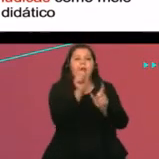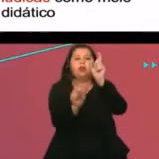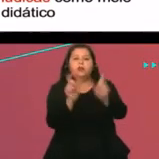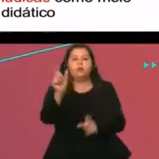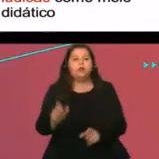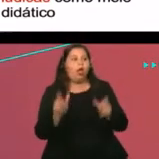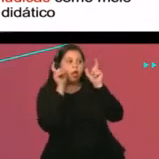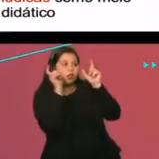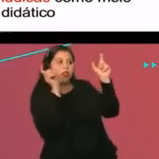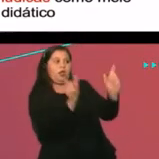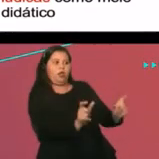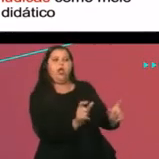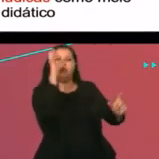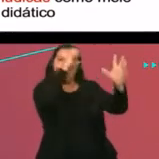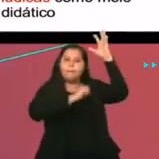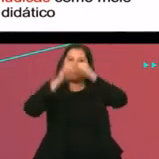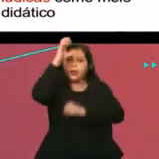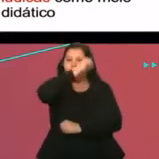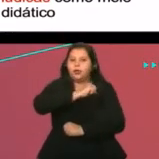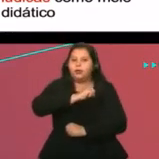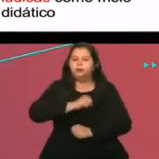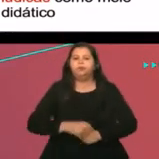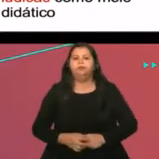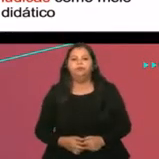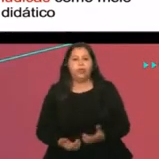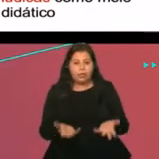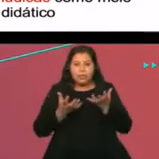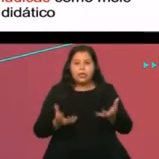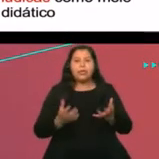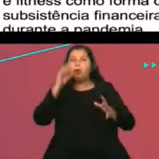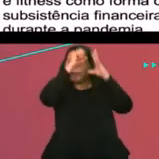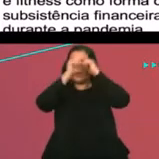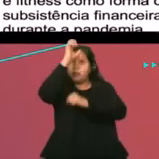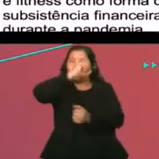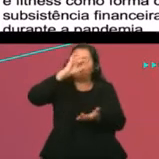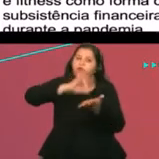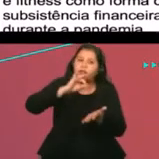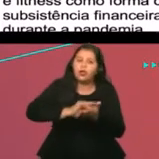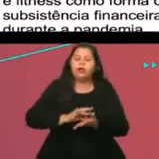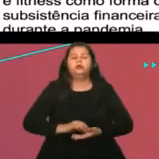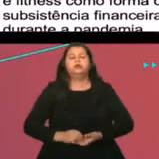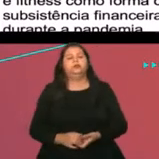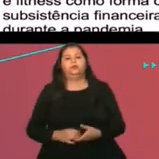em aprender queiram aprender